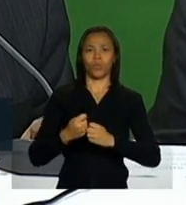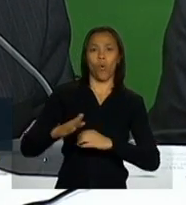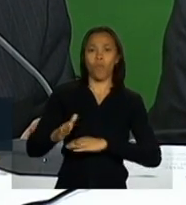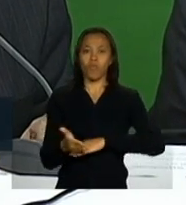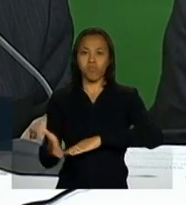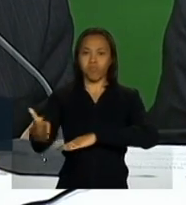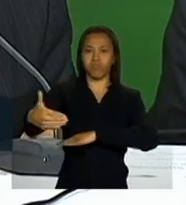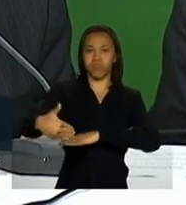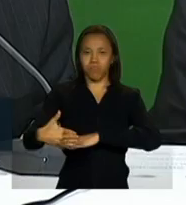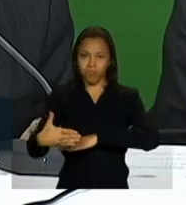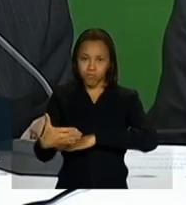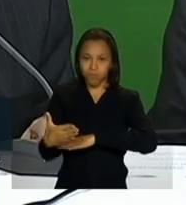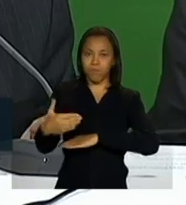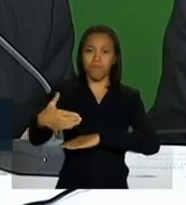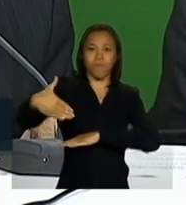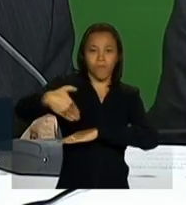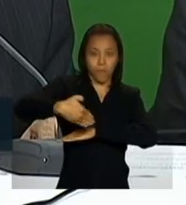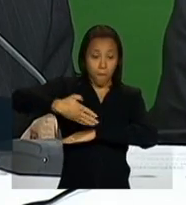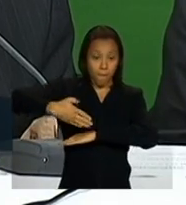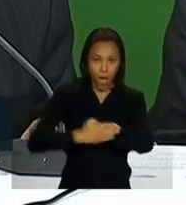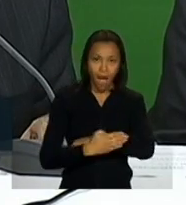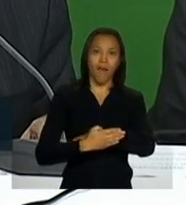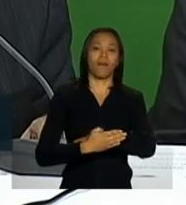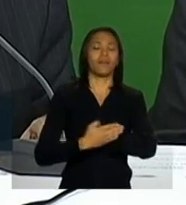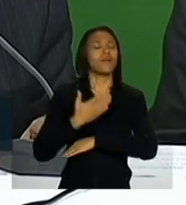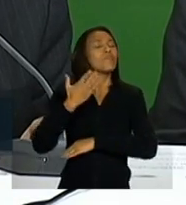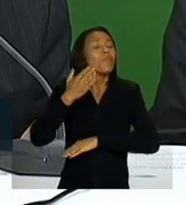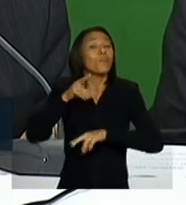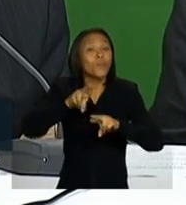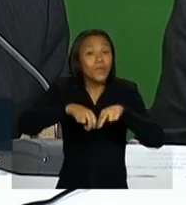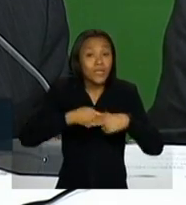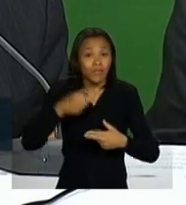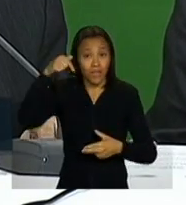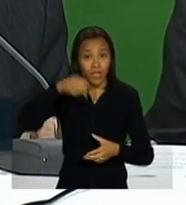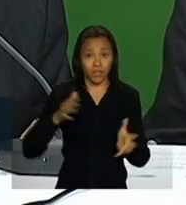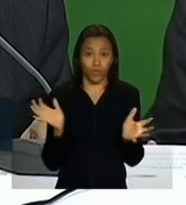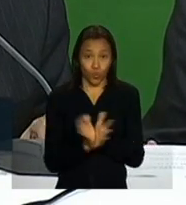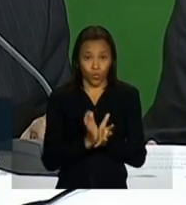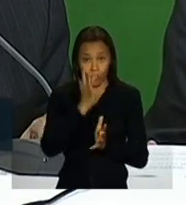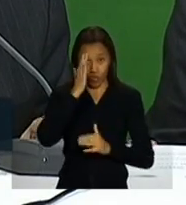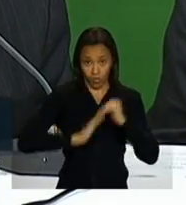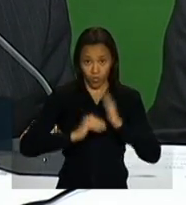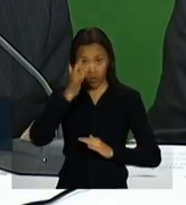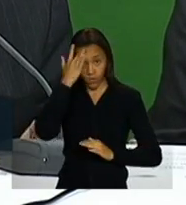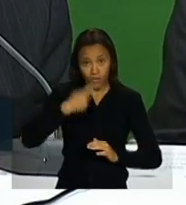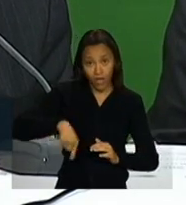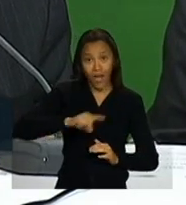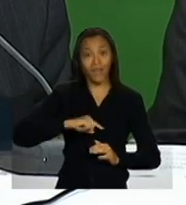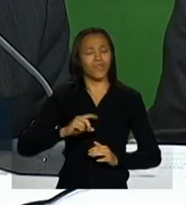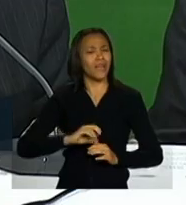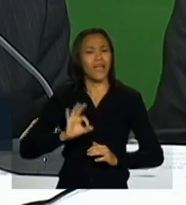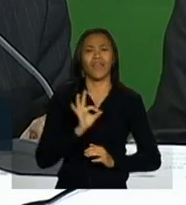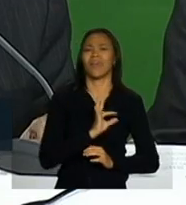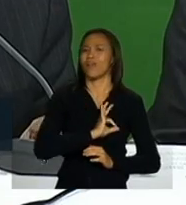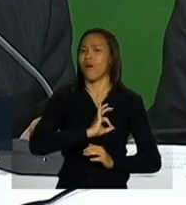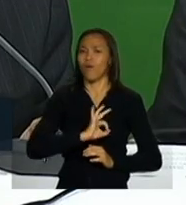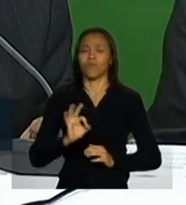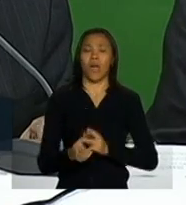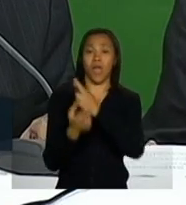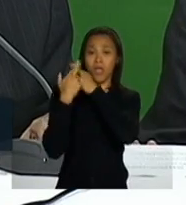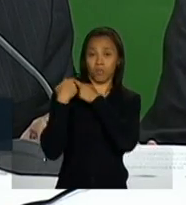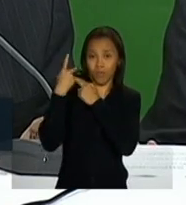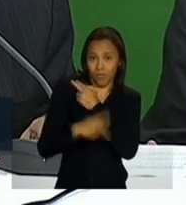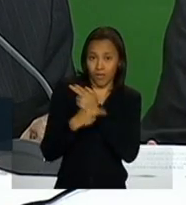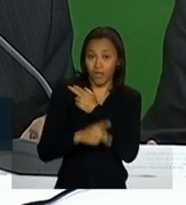manobras. Por isso que a gente vai fazer esse trabalho, essa comissão vai ter esse papel extraordinário no sentido de que a gente possa ter